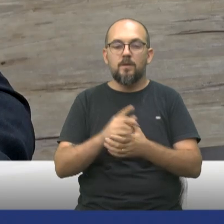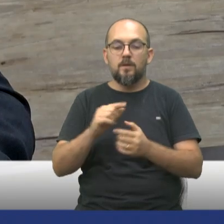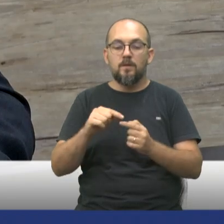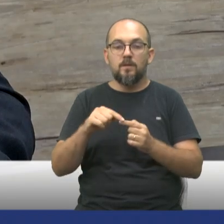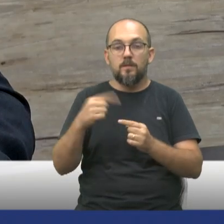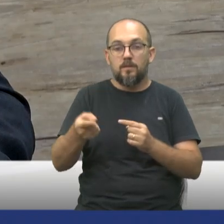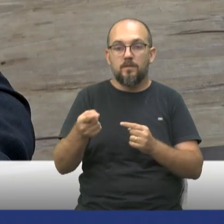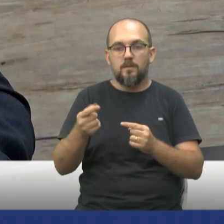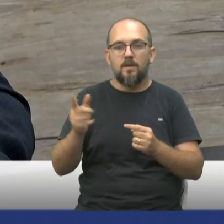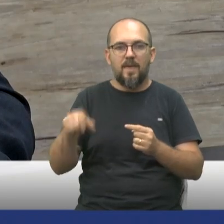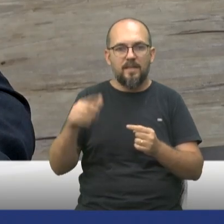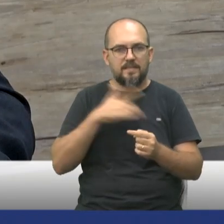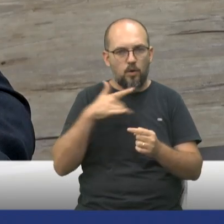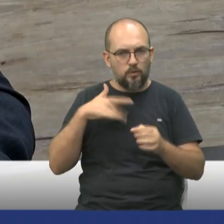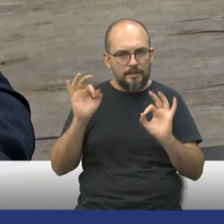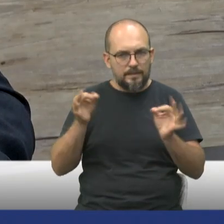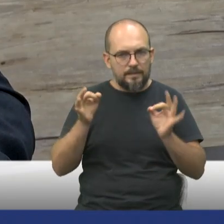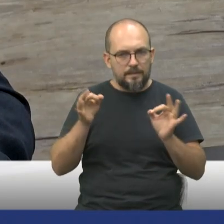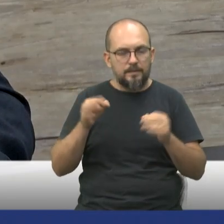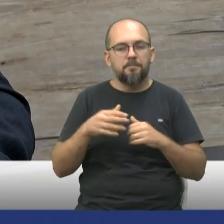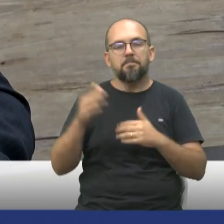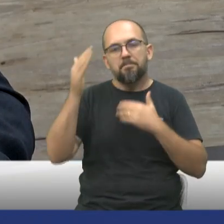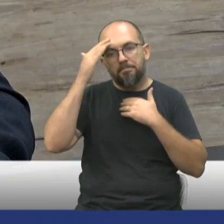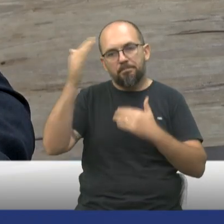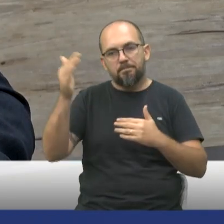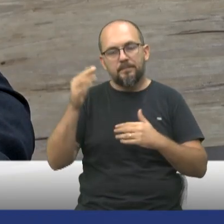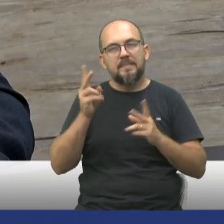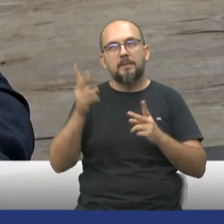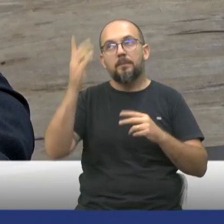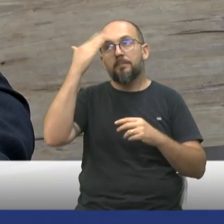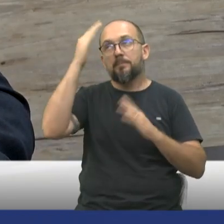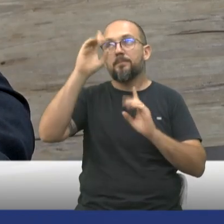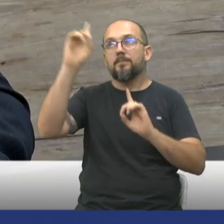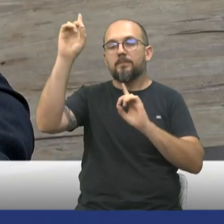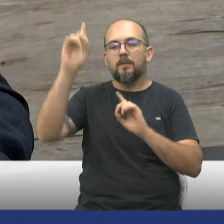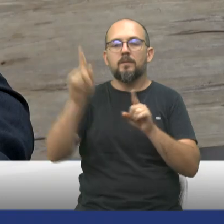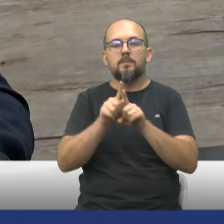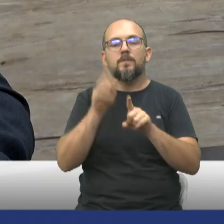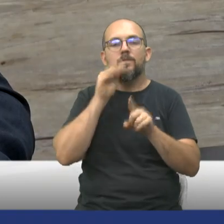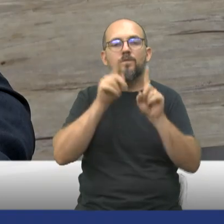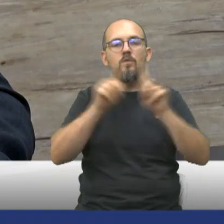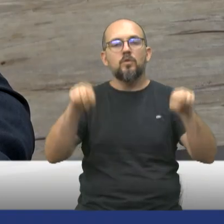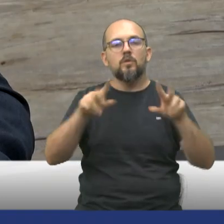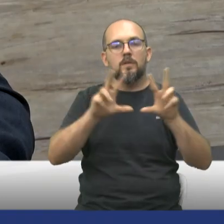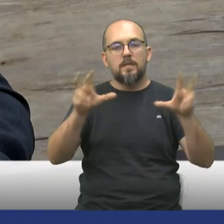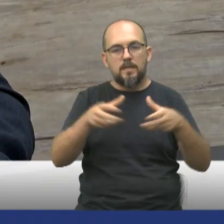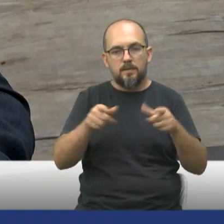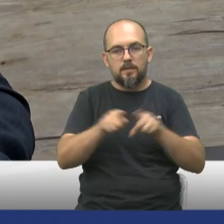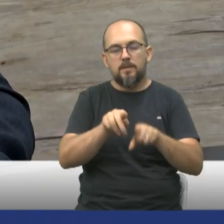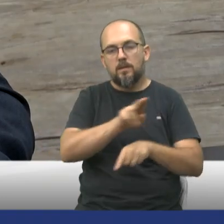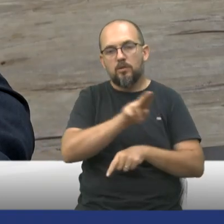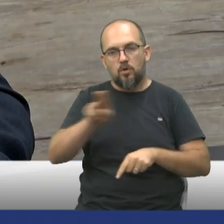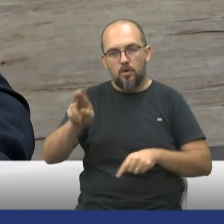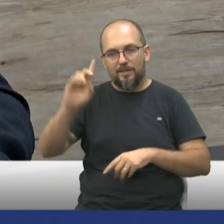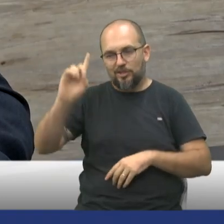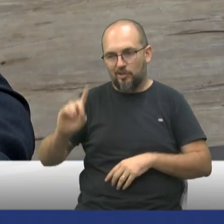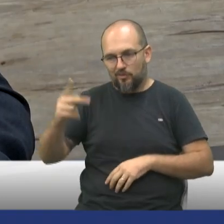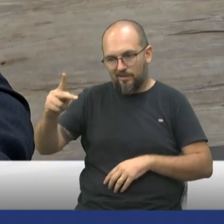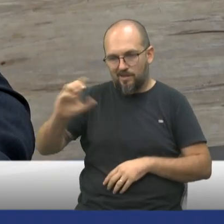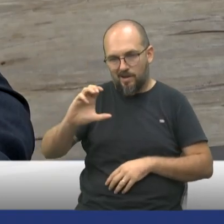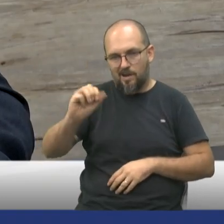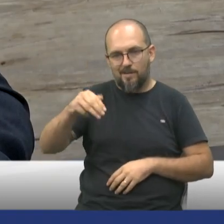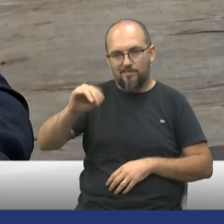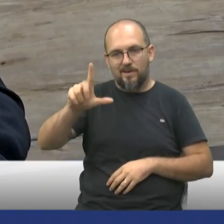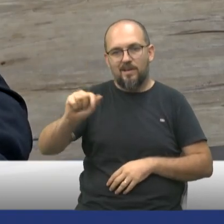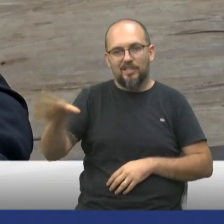agora da saúde, né? Agradecer sempre a Deus, aos funcionários da Câmara, em nome da direção da Camila,